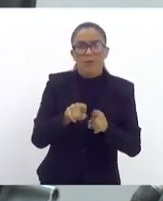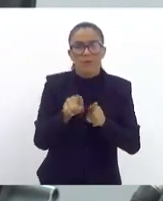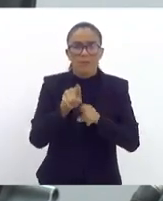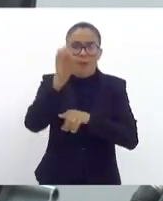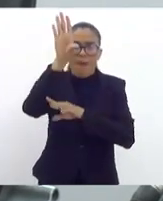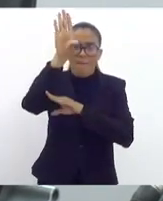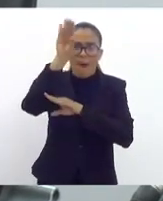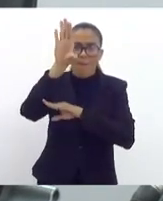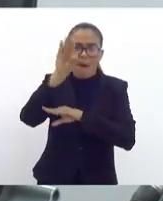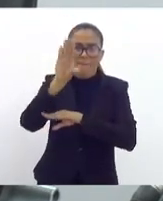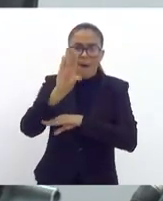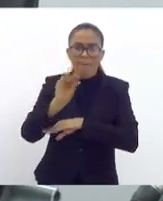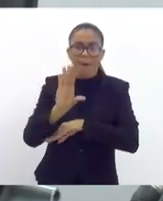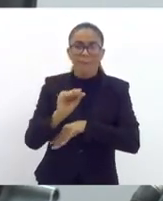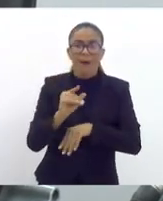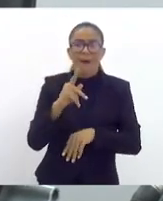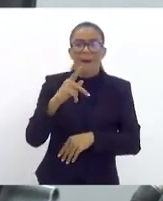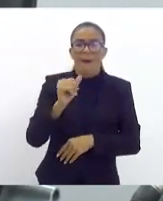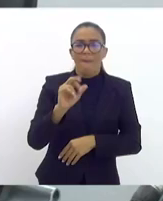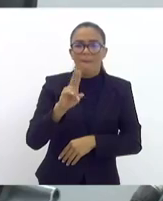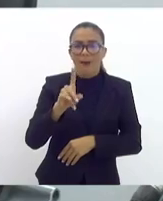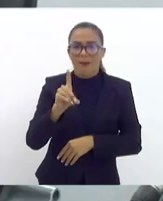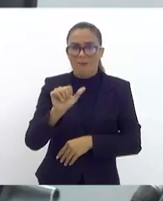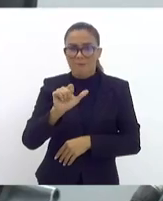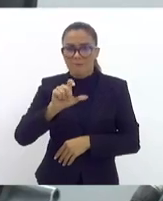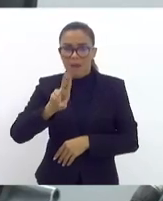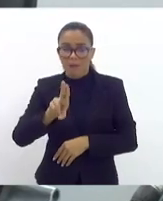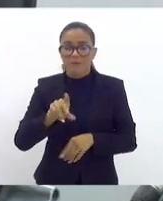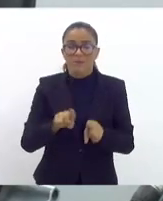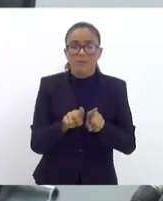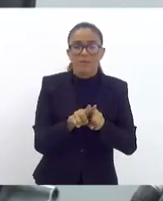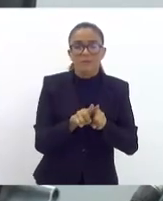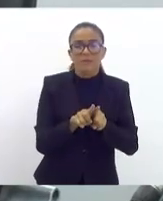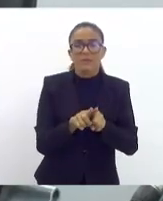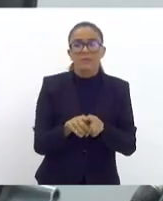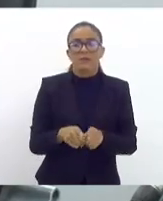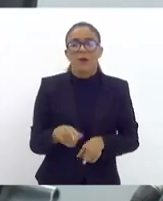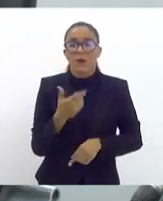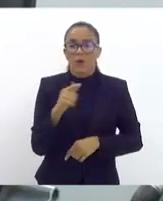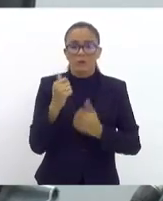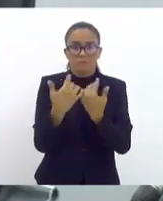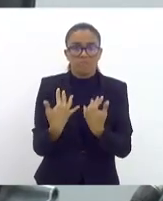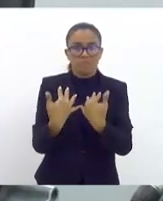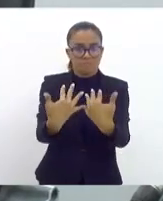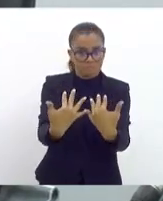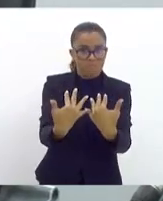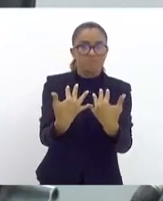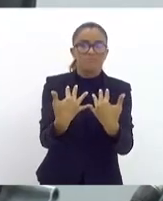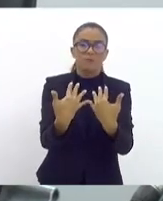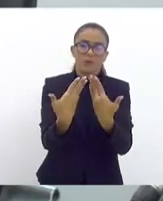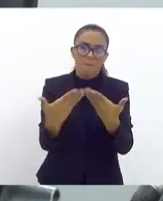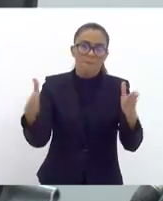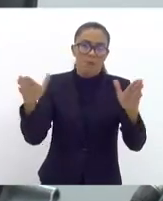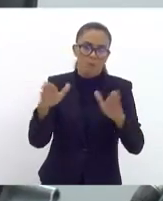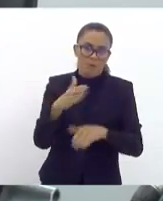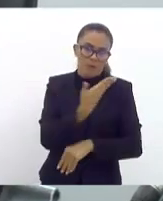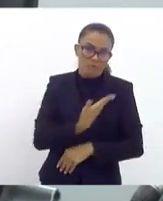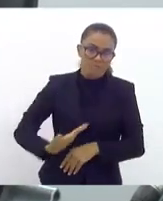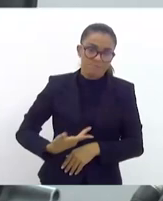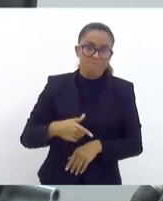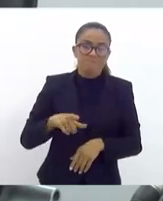Tudo que é relacionada a pedágio a gente vai discutindo uma audiência pública há também uma audiência em vista vai ser deliberada hoje